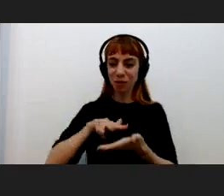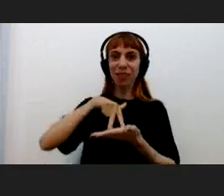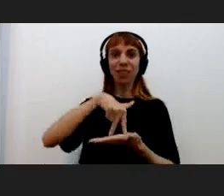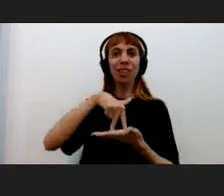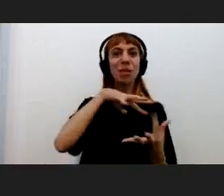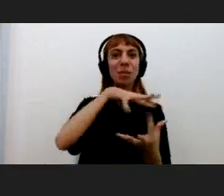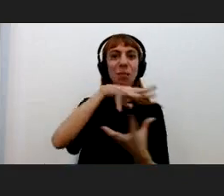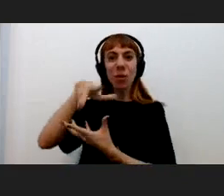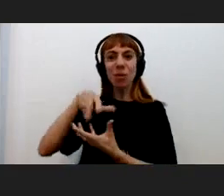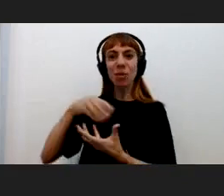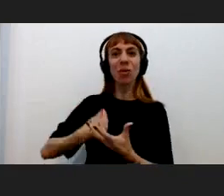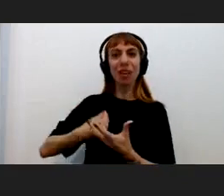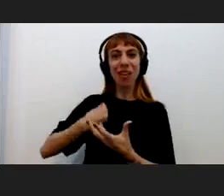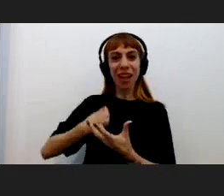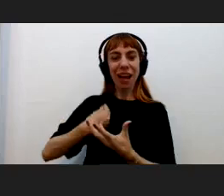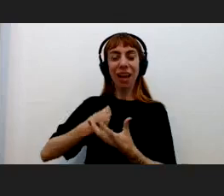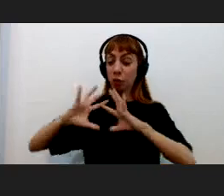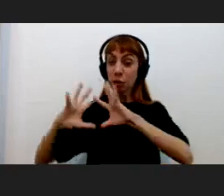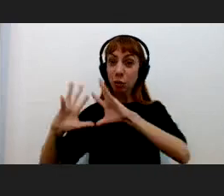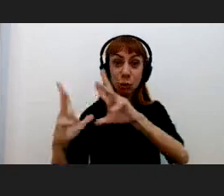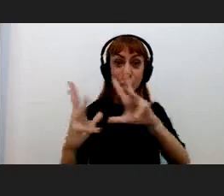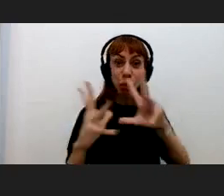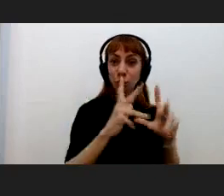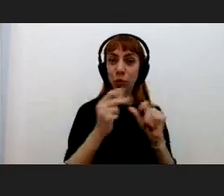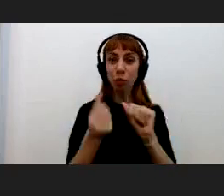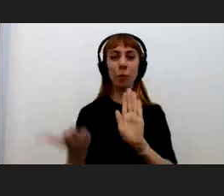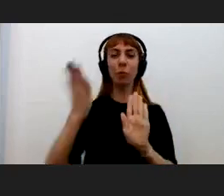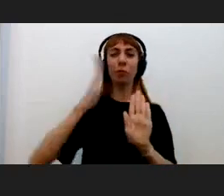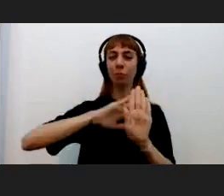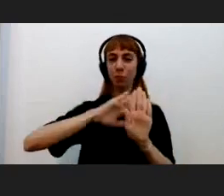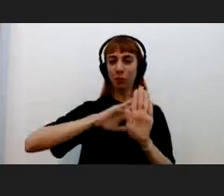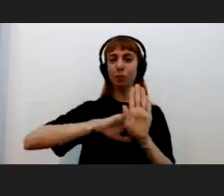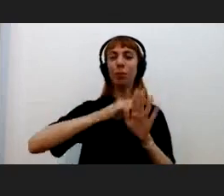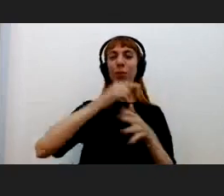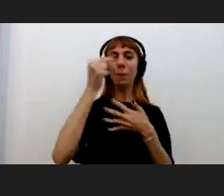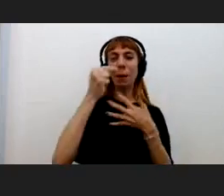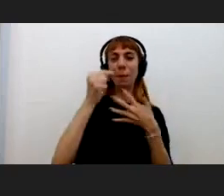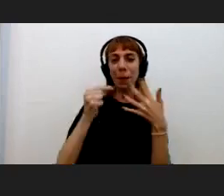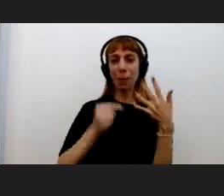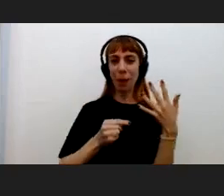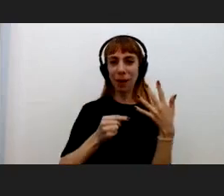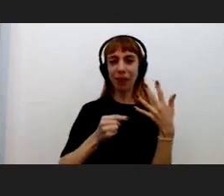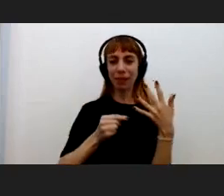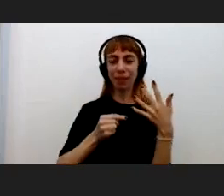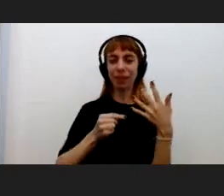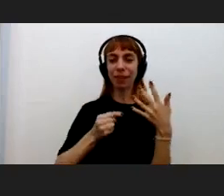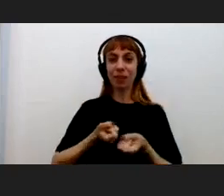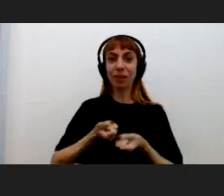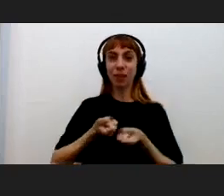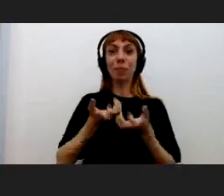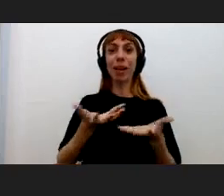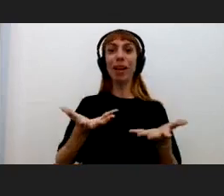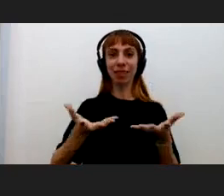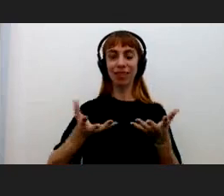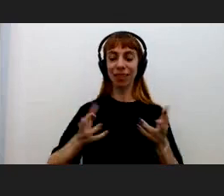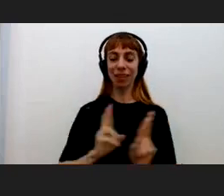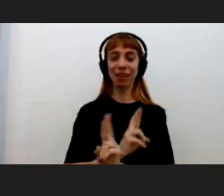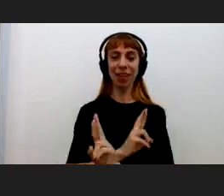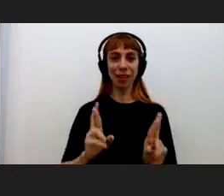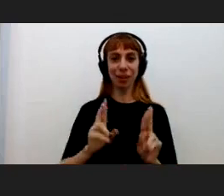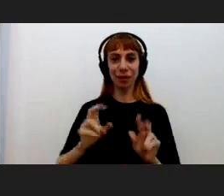eu parto do pressuposto de que tudo isso se constitui nas relações sociais. Mas não só, né?